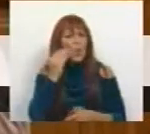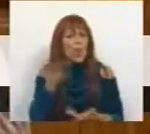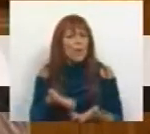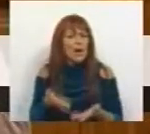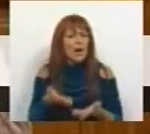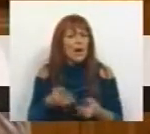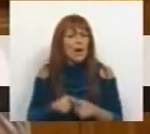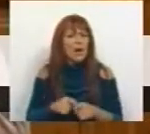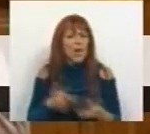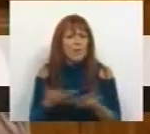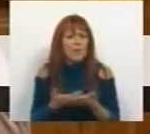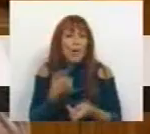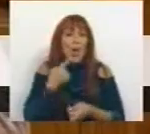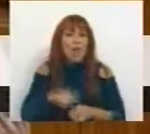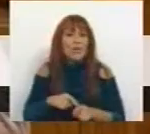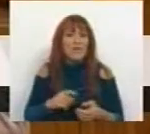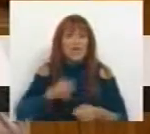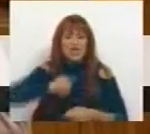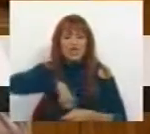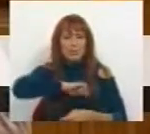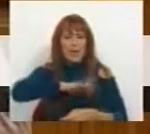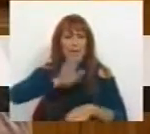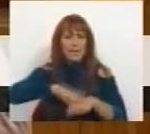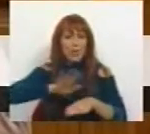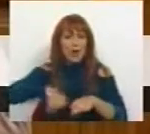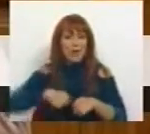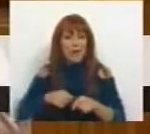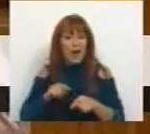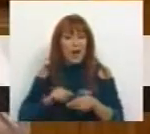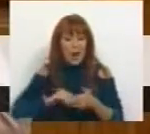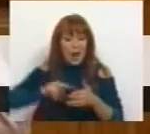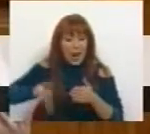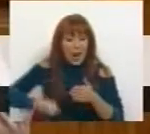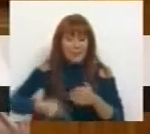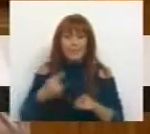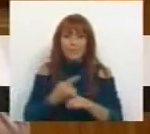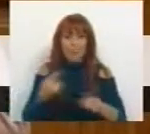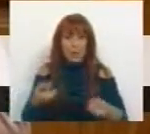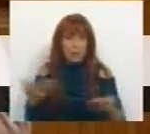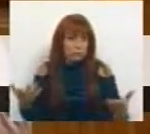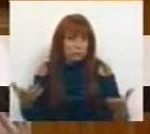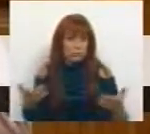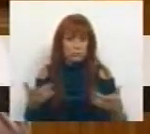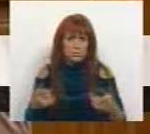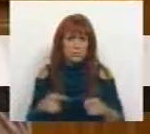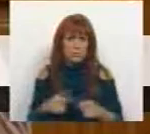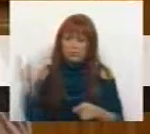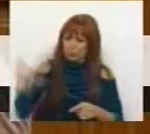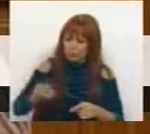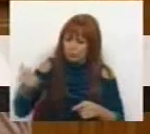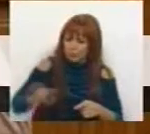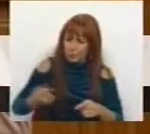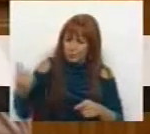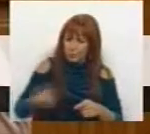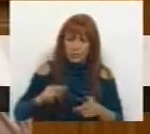questão da renegociação com Espanha relativamente a este convénio, dado que os ditames,